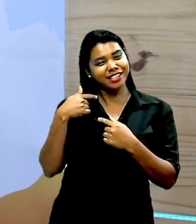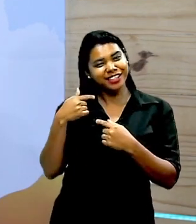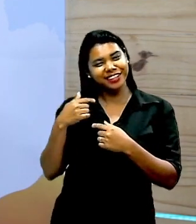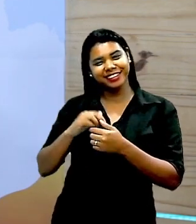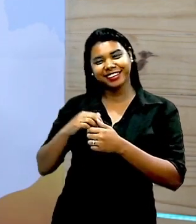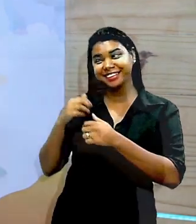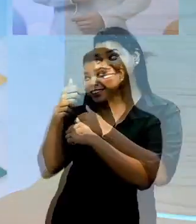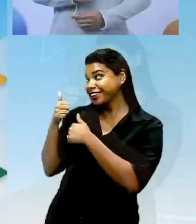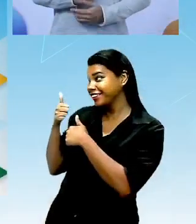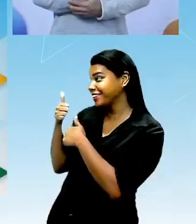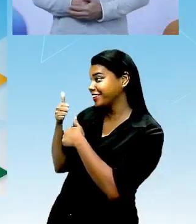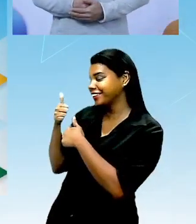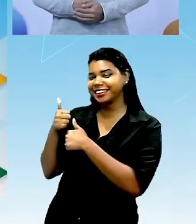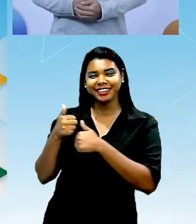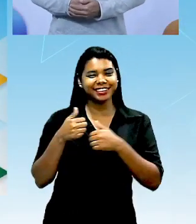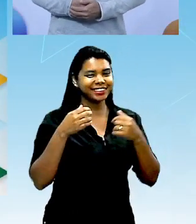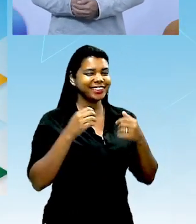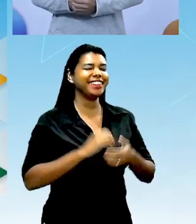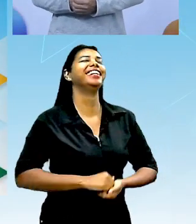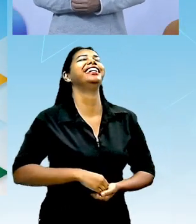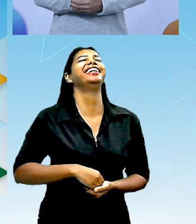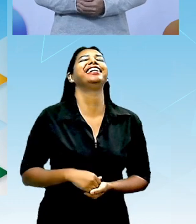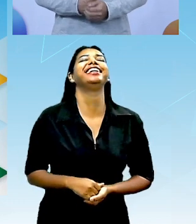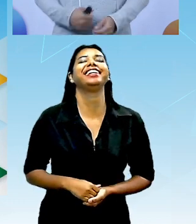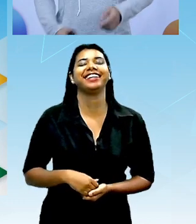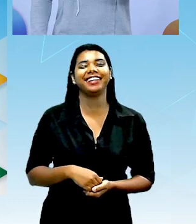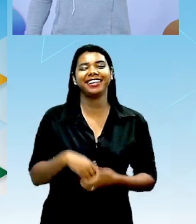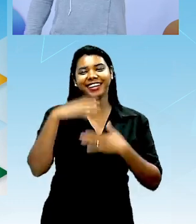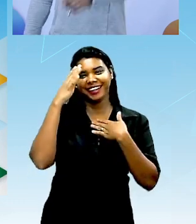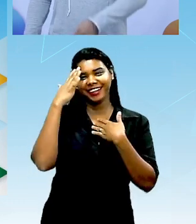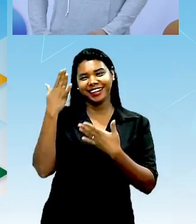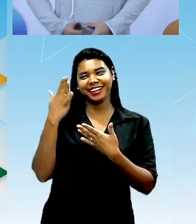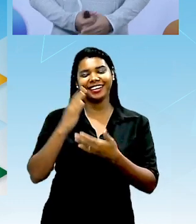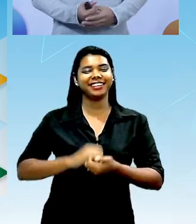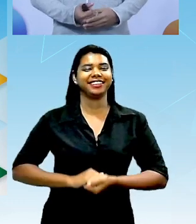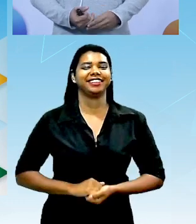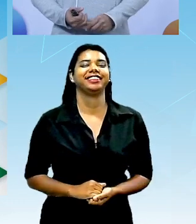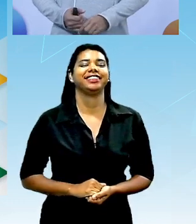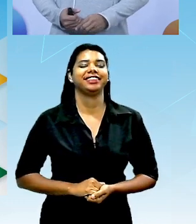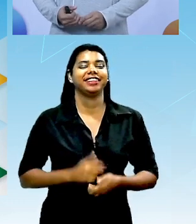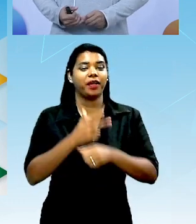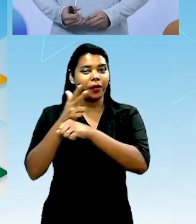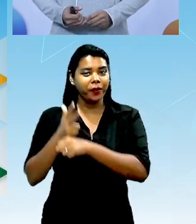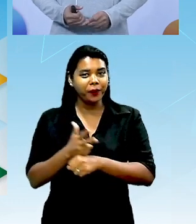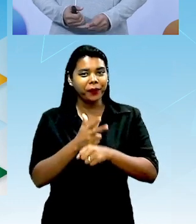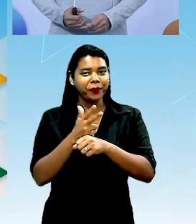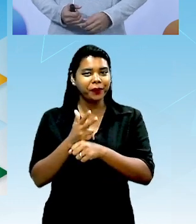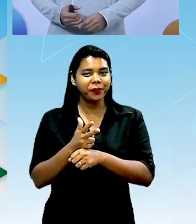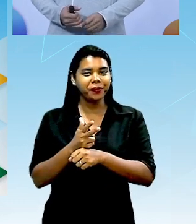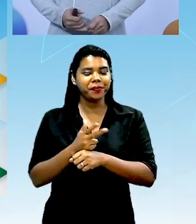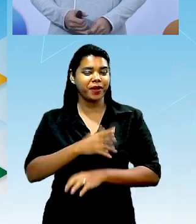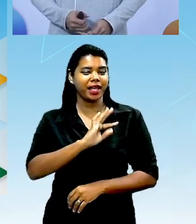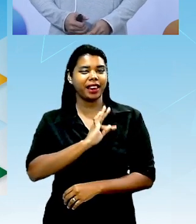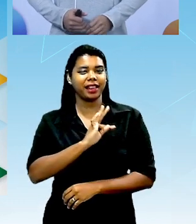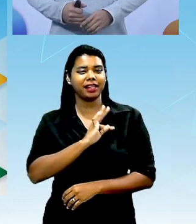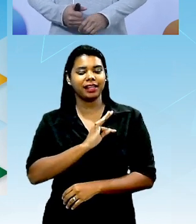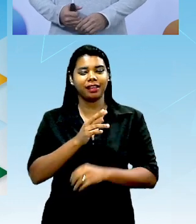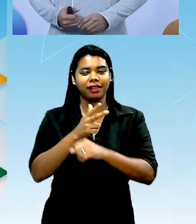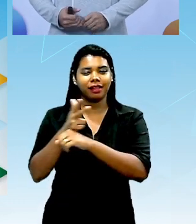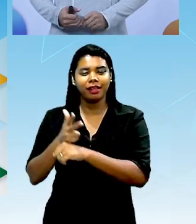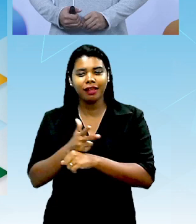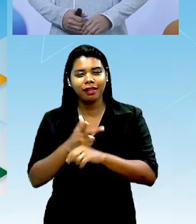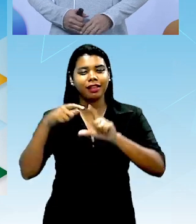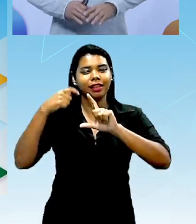vídeo, tá? Dá para ver? Aí, isso. Beleza. Obrigado, Manuel. Ele é o nosso parceiro da técnica, é Manuel, e